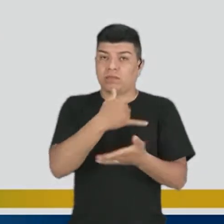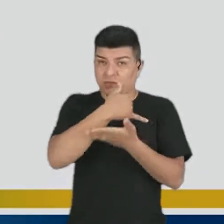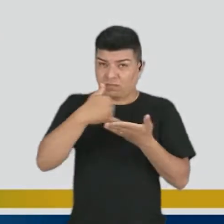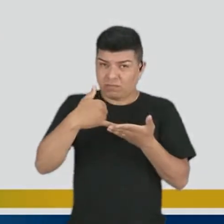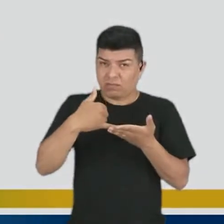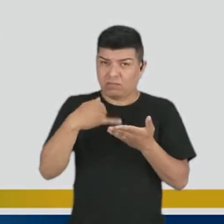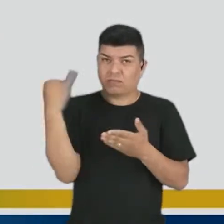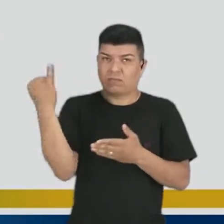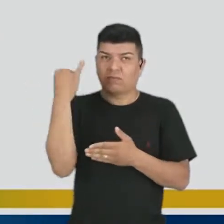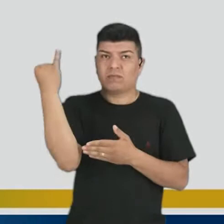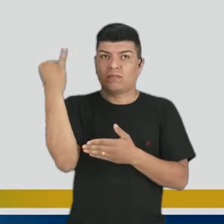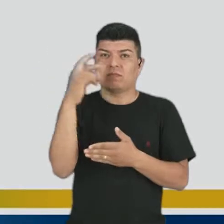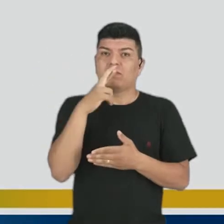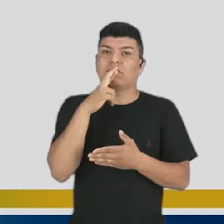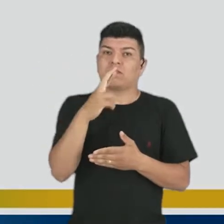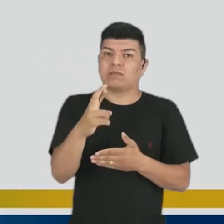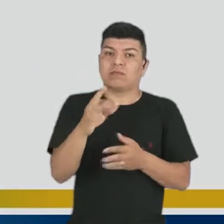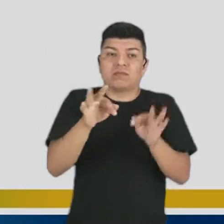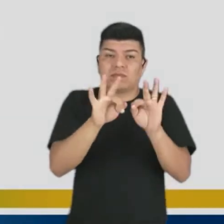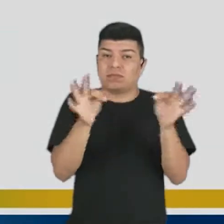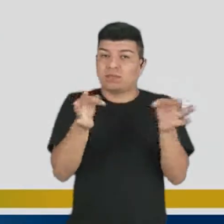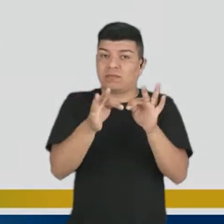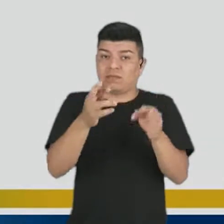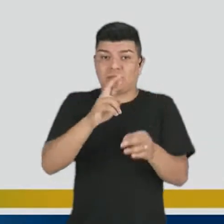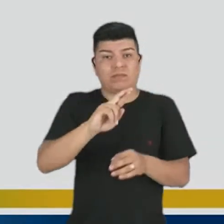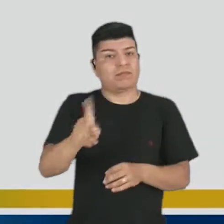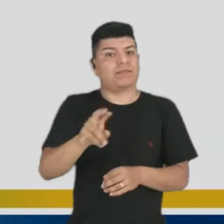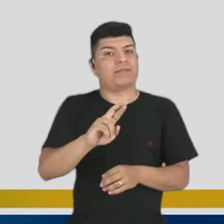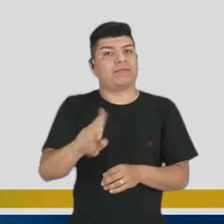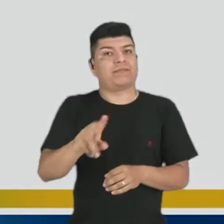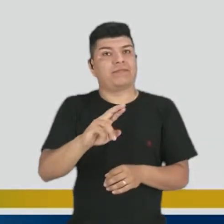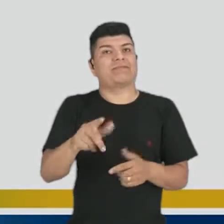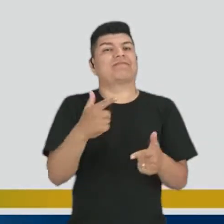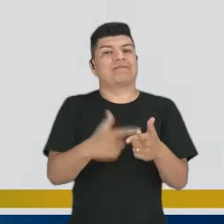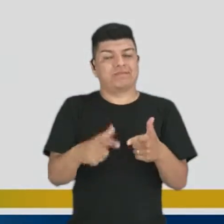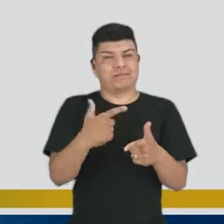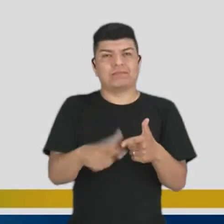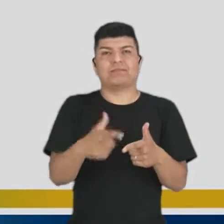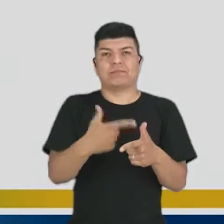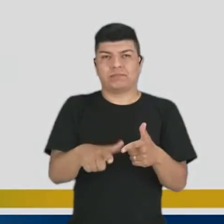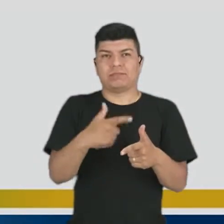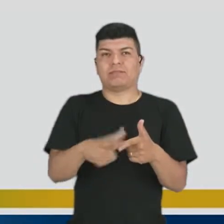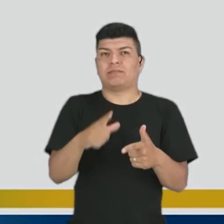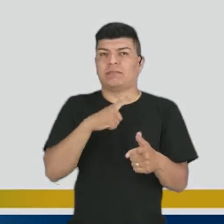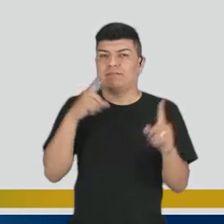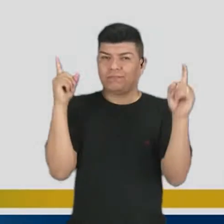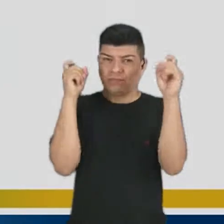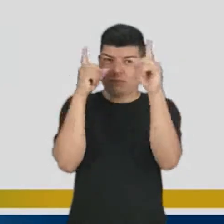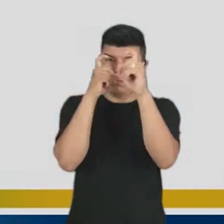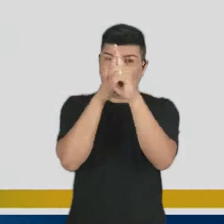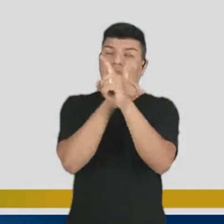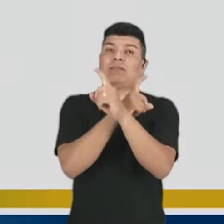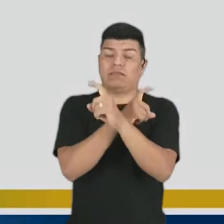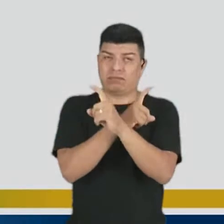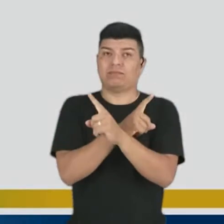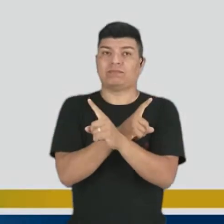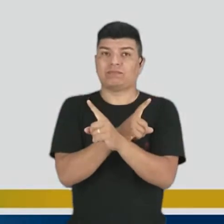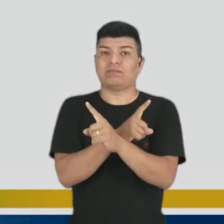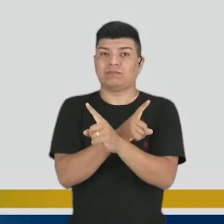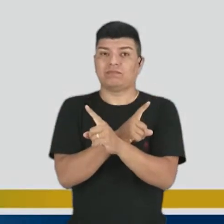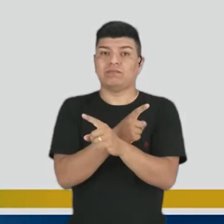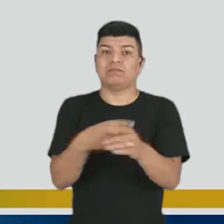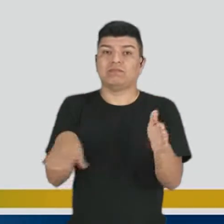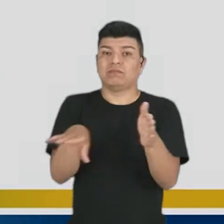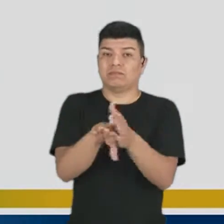muita gente acha que tem resposta simples, fácil, mas a gente sabe que é uma problemática, que existe uma dificuldade muito grande em